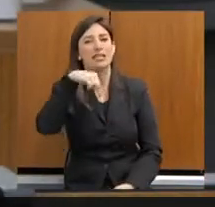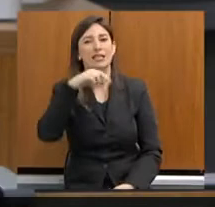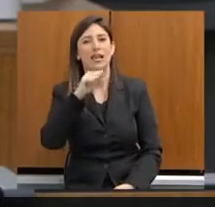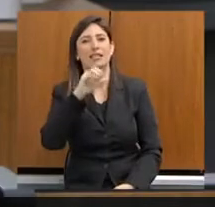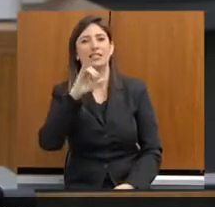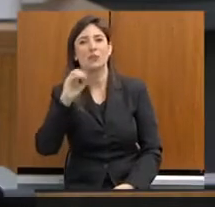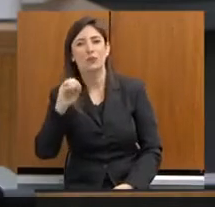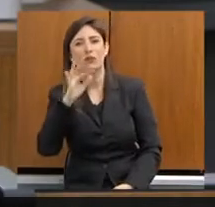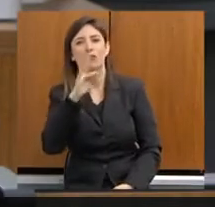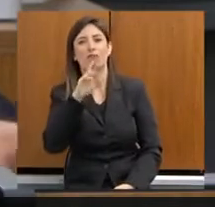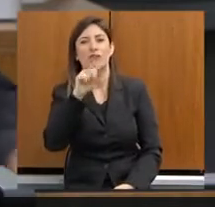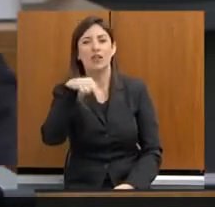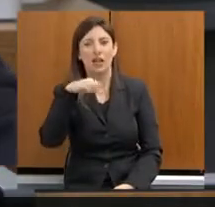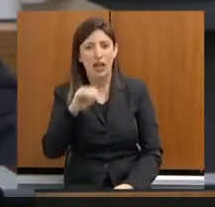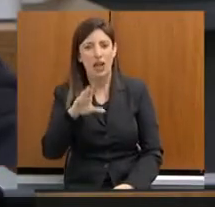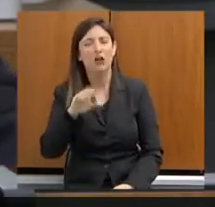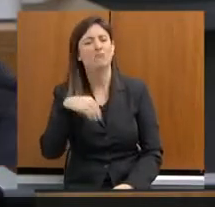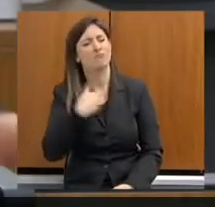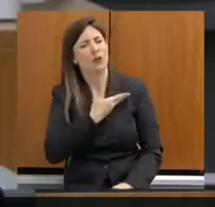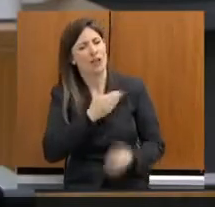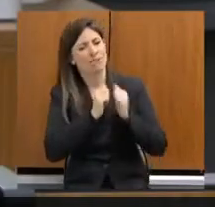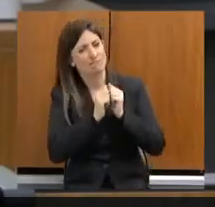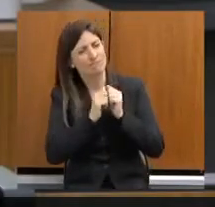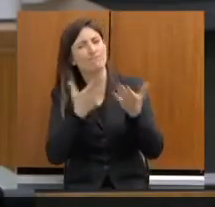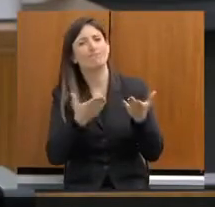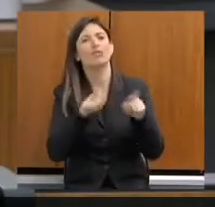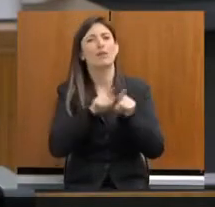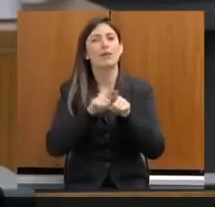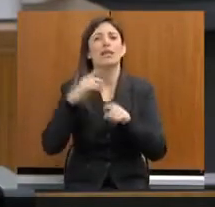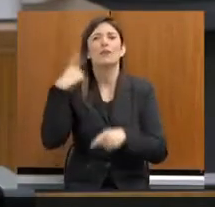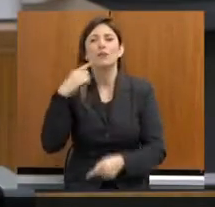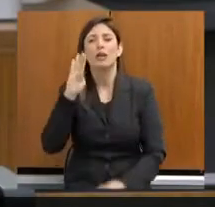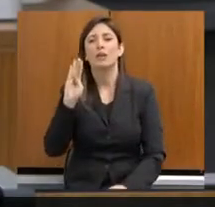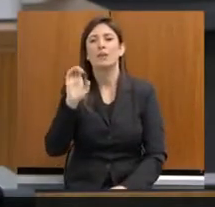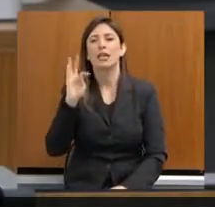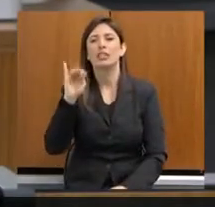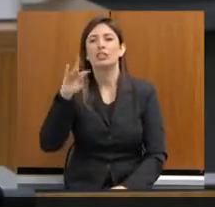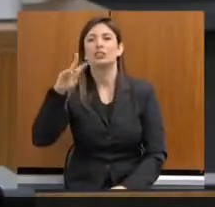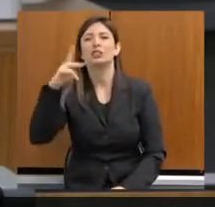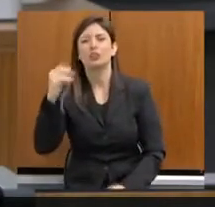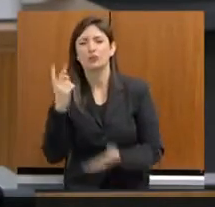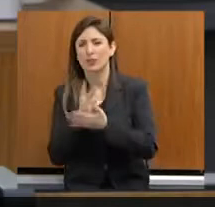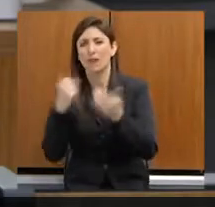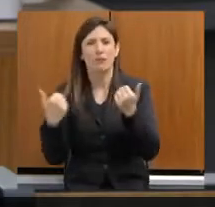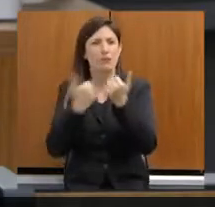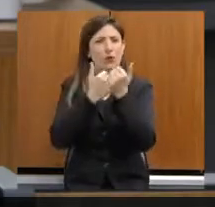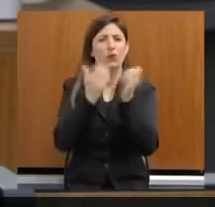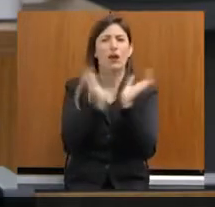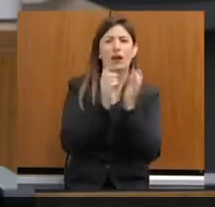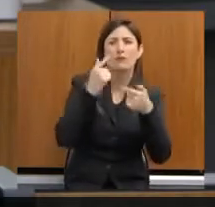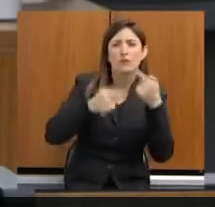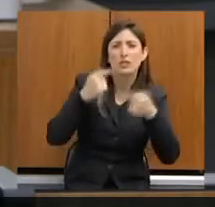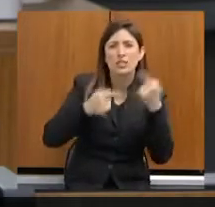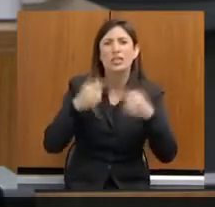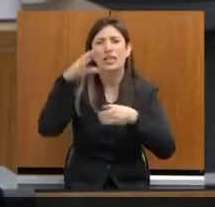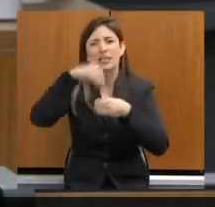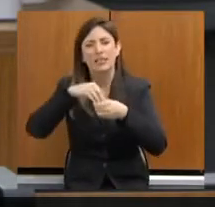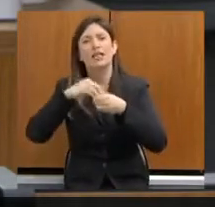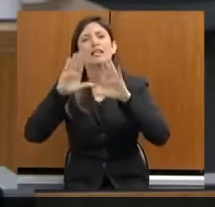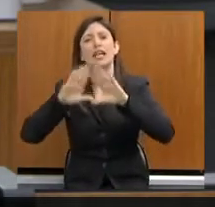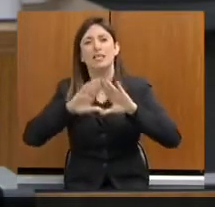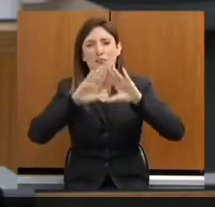parceiro também de tablets a revelação política aí na nossa assembleia e fraqueja